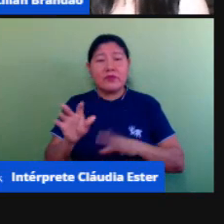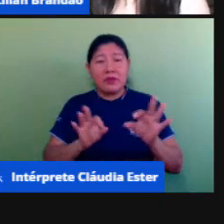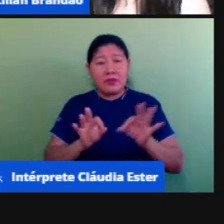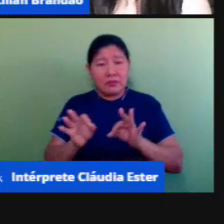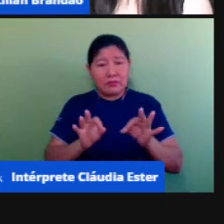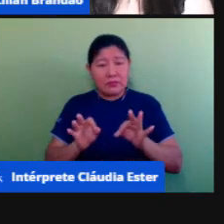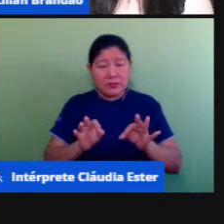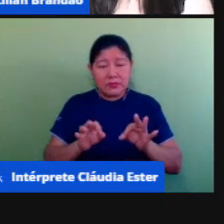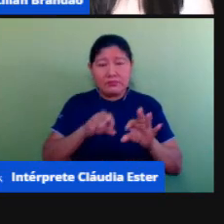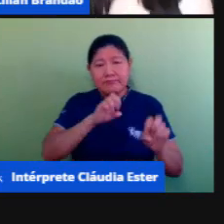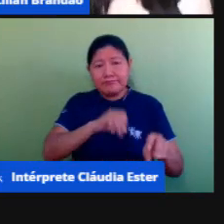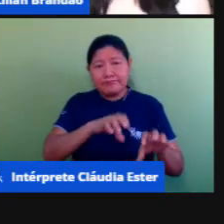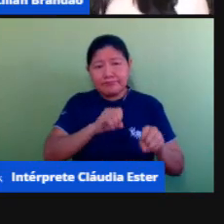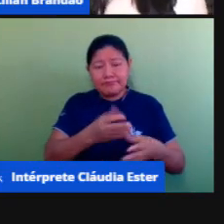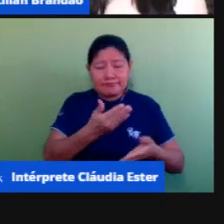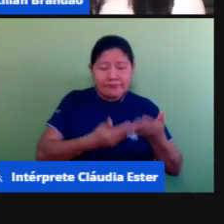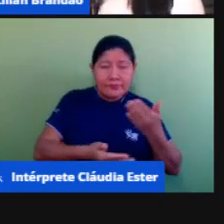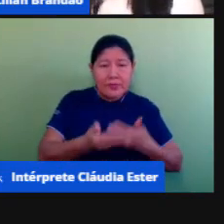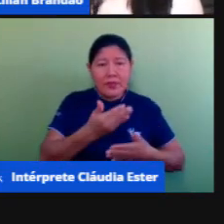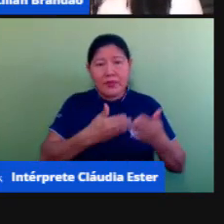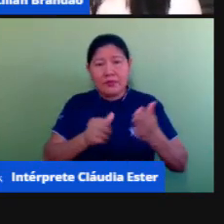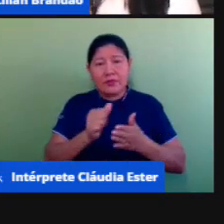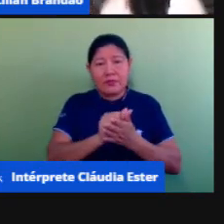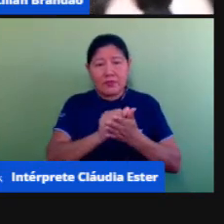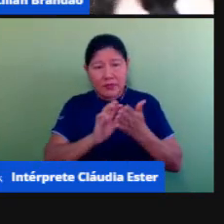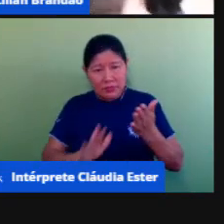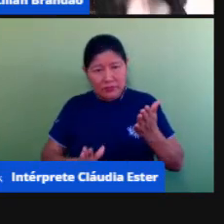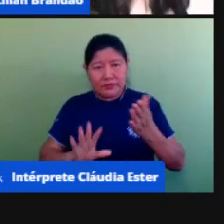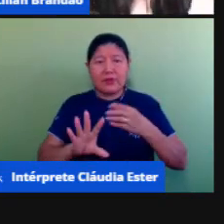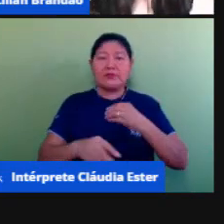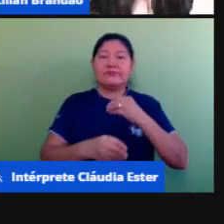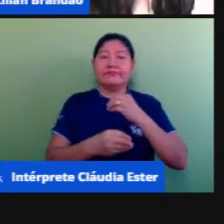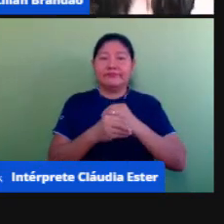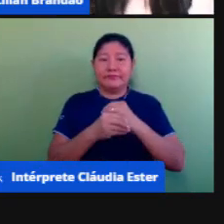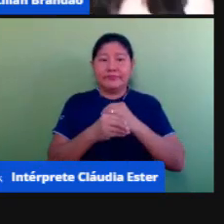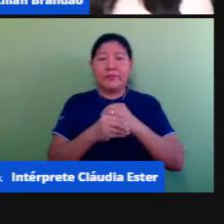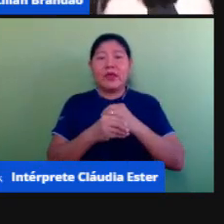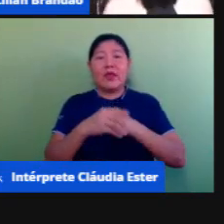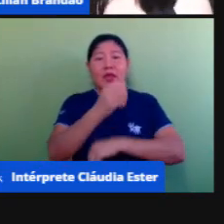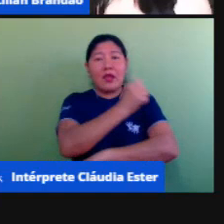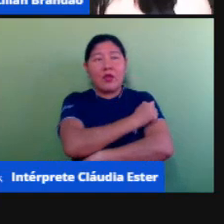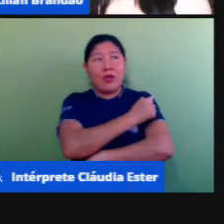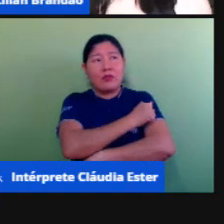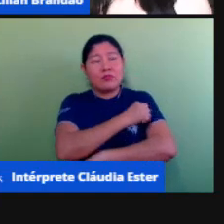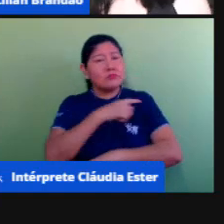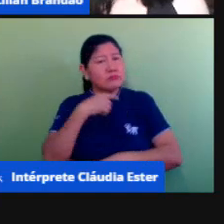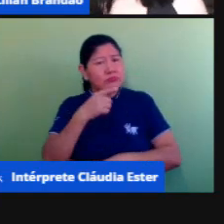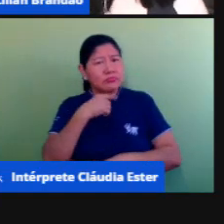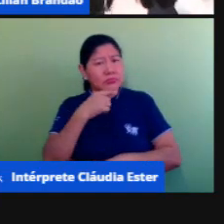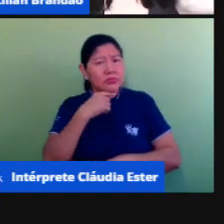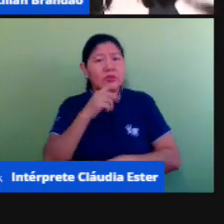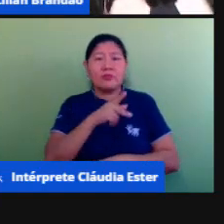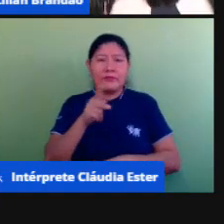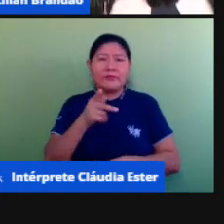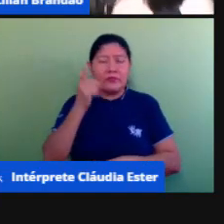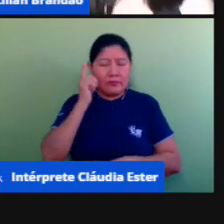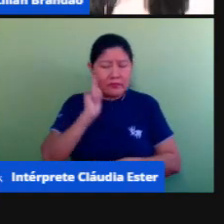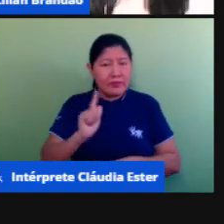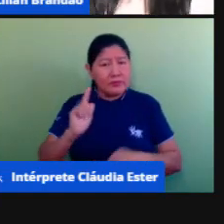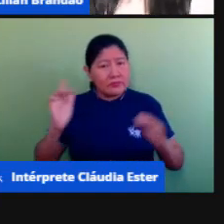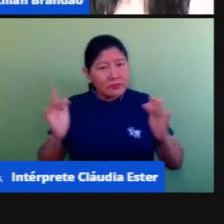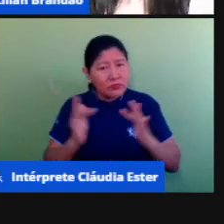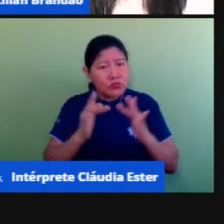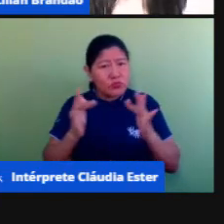nas correções e que os alunos tiveram maior dificuldade. Então, mesmo que de forma remota, mesmo que